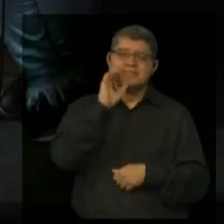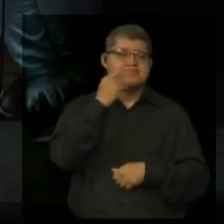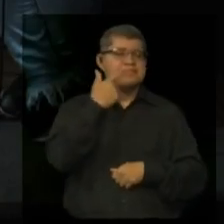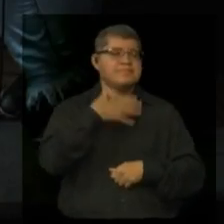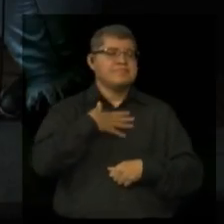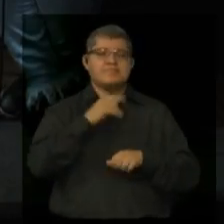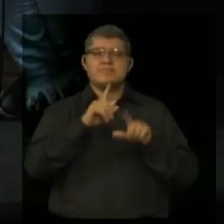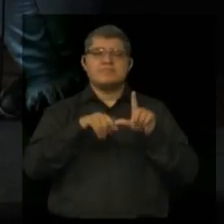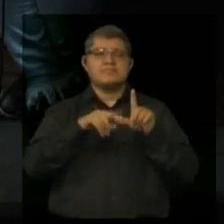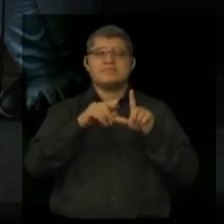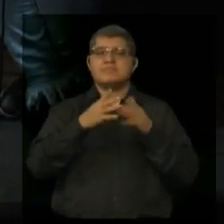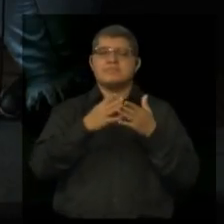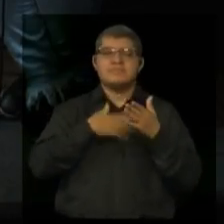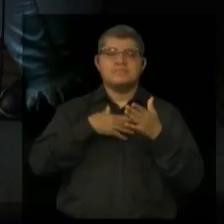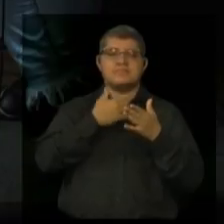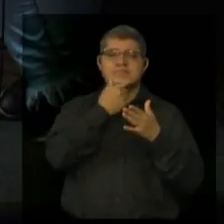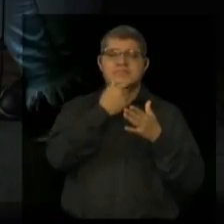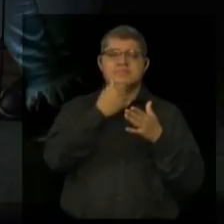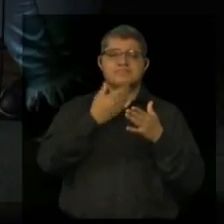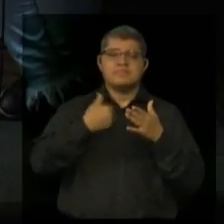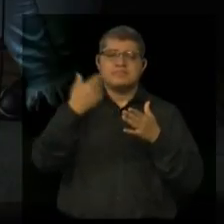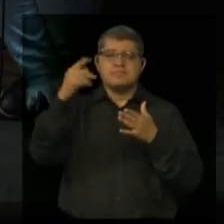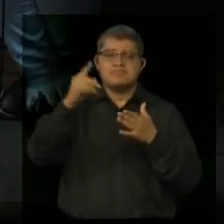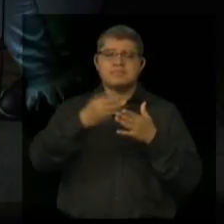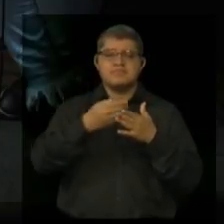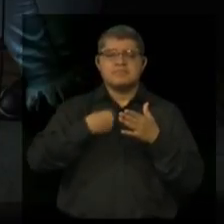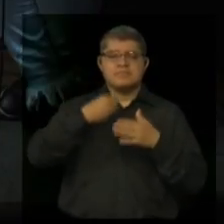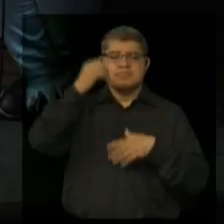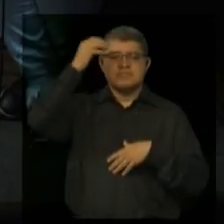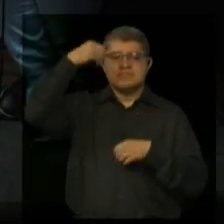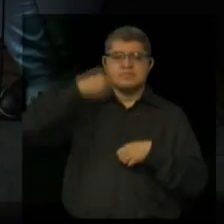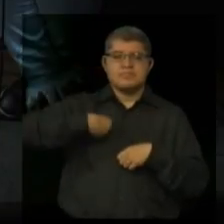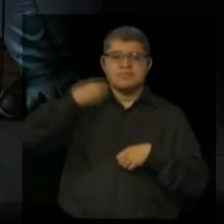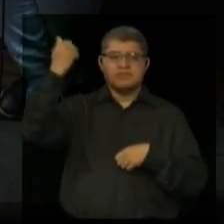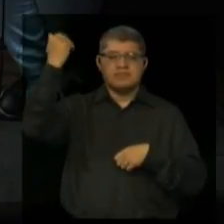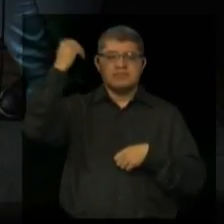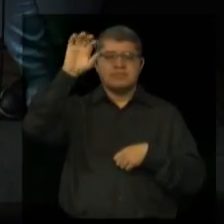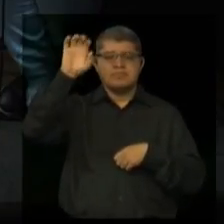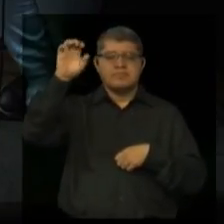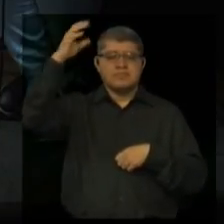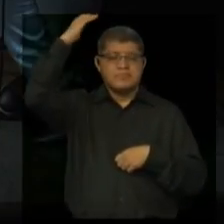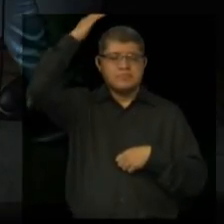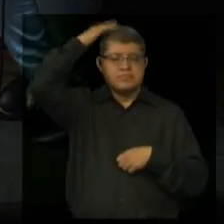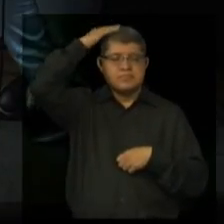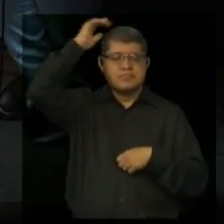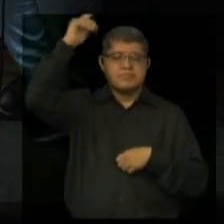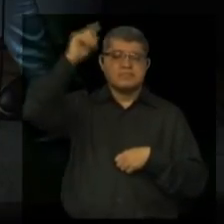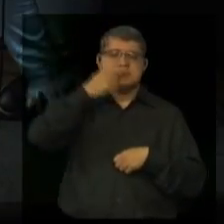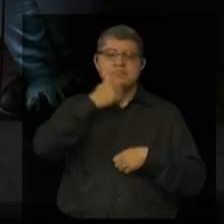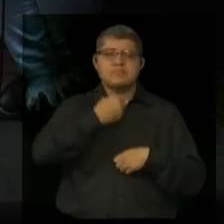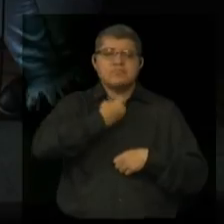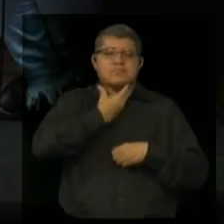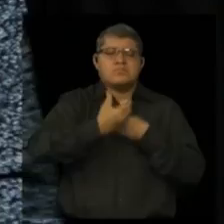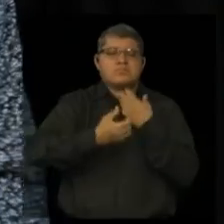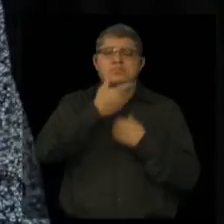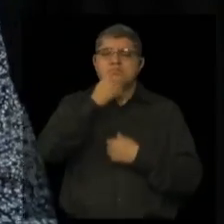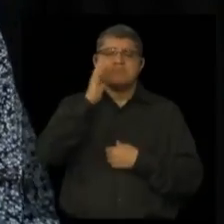é meu. Você morou no Paraná, você estava falando, em Curitiba, e tem um poeta